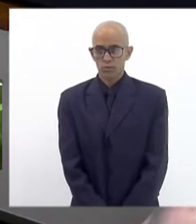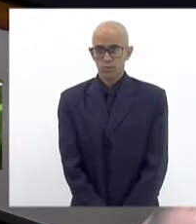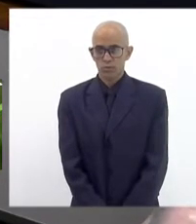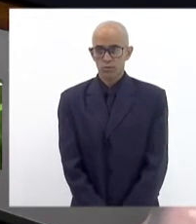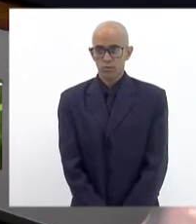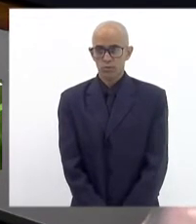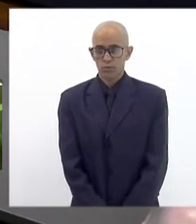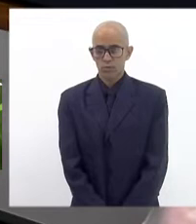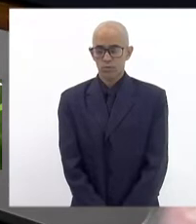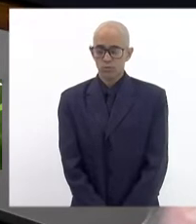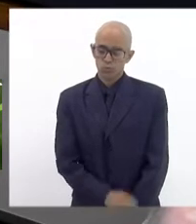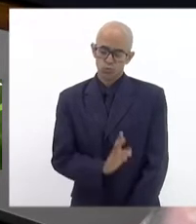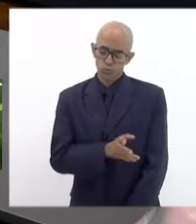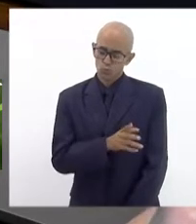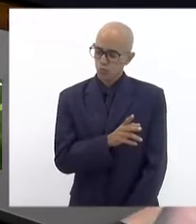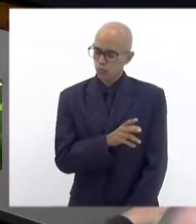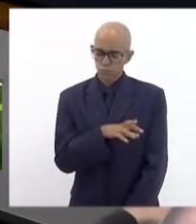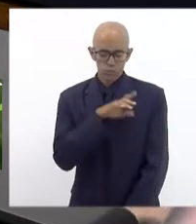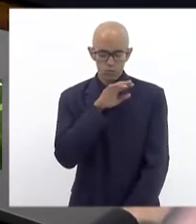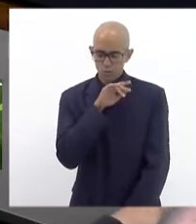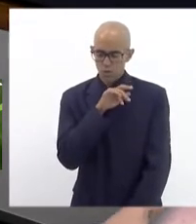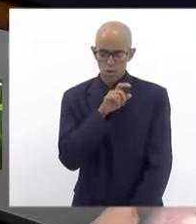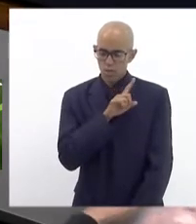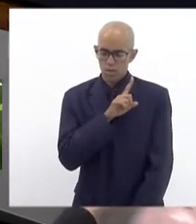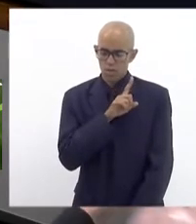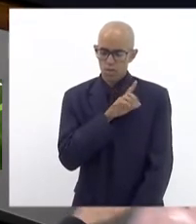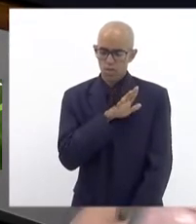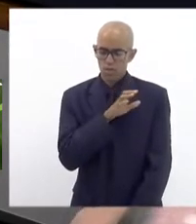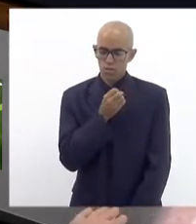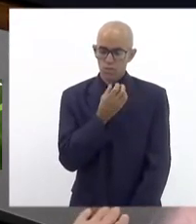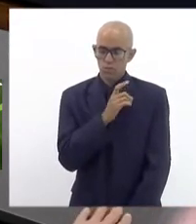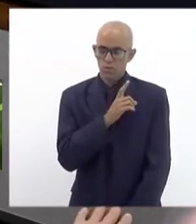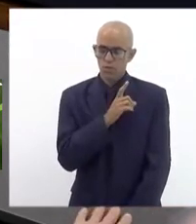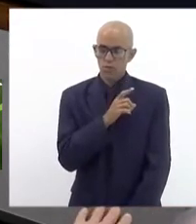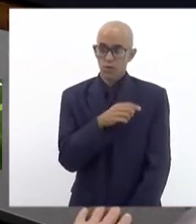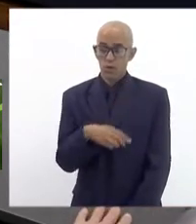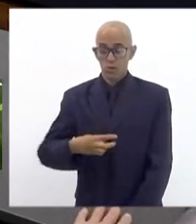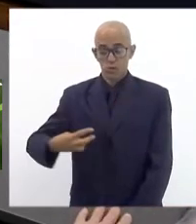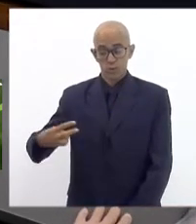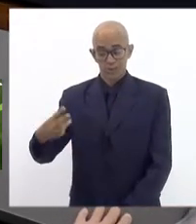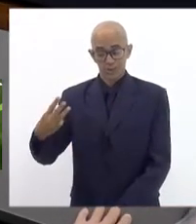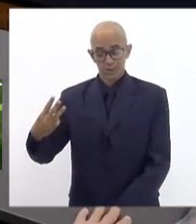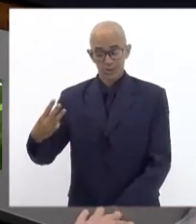Não, segue igual, segue igual. 3 à direita do que você